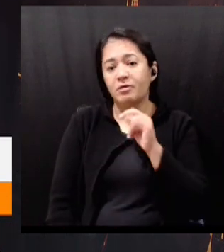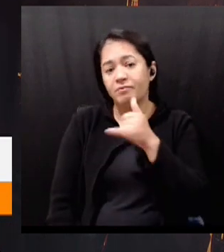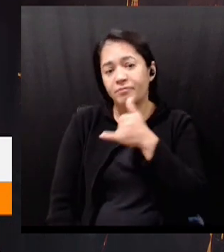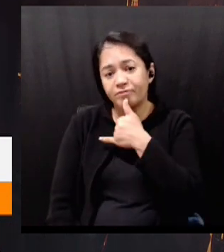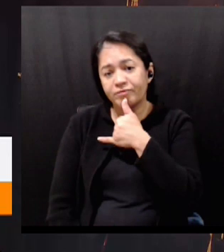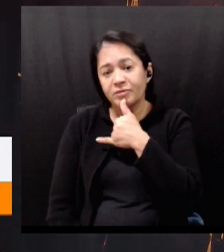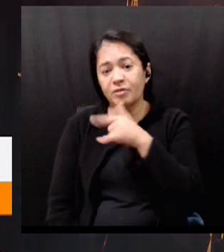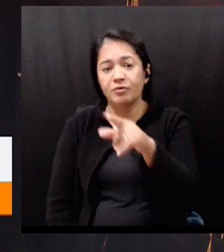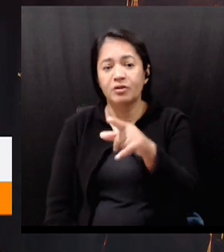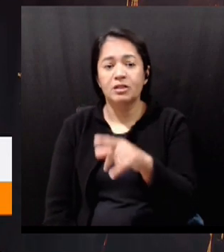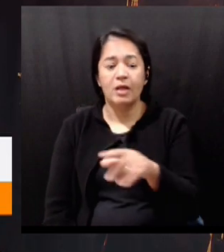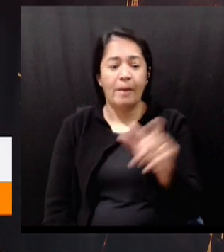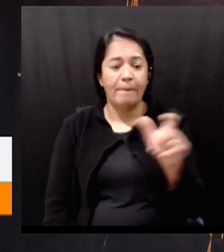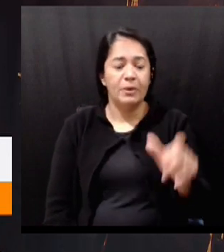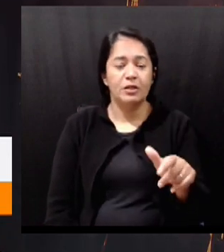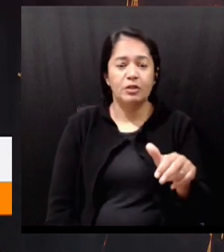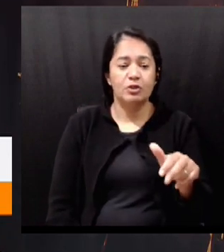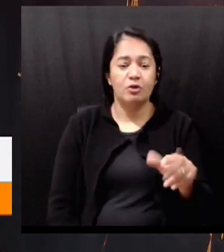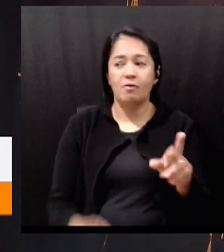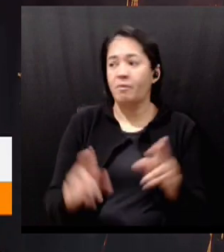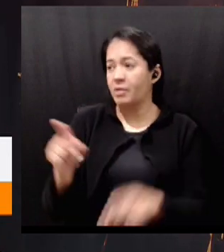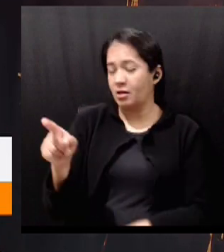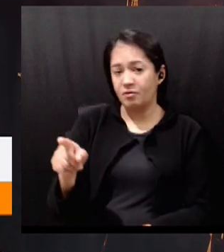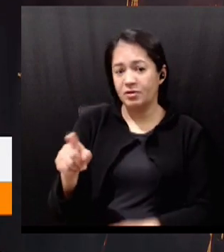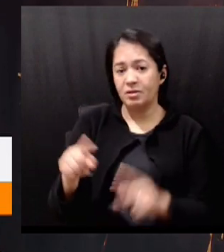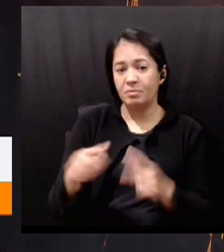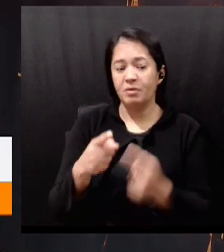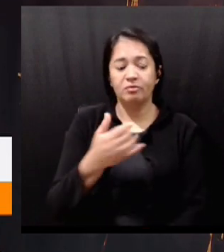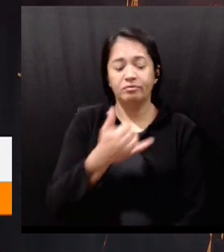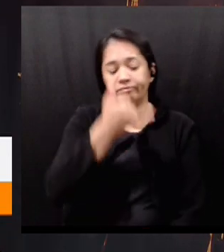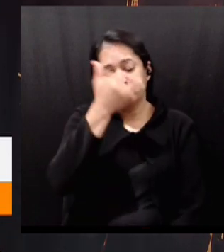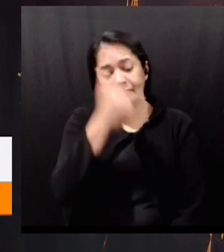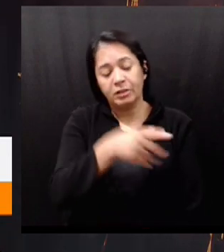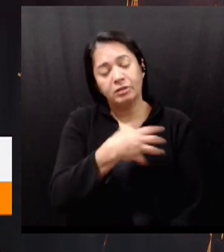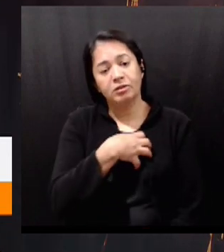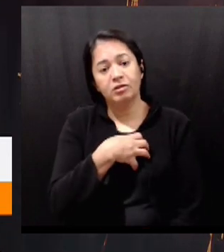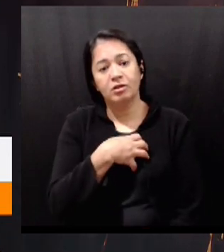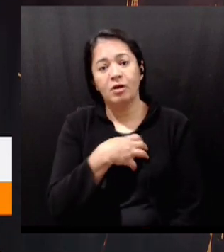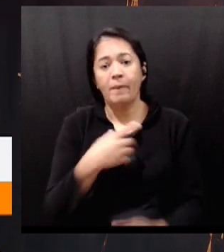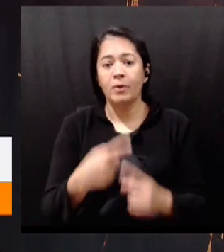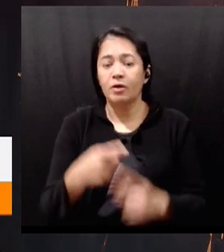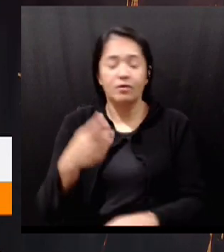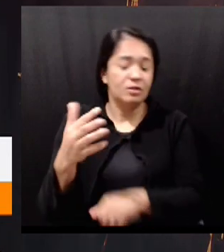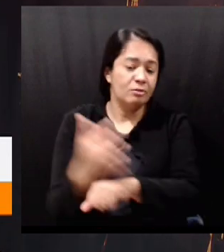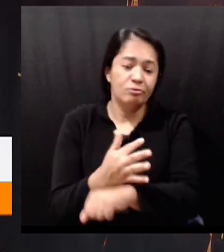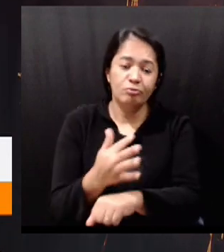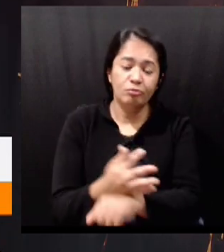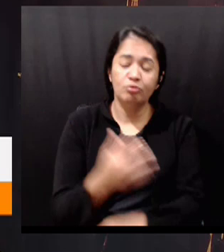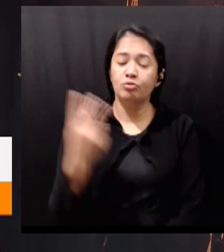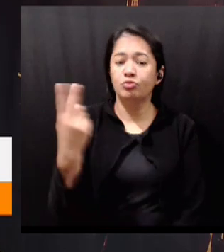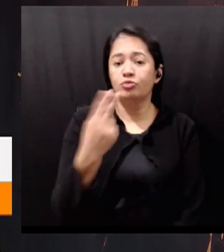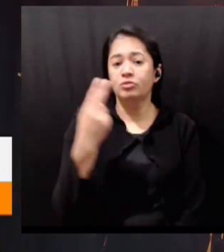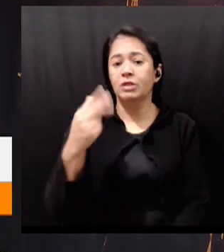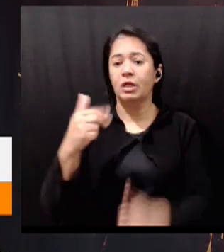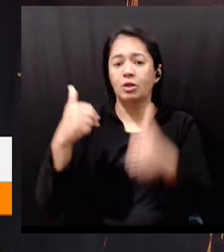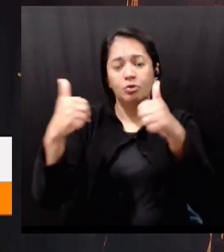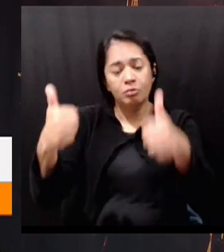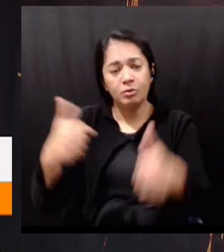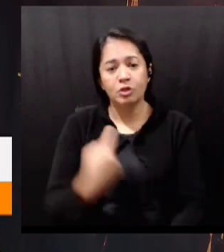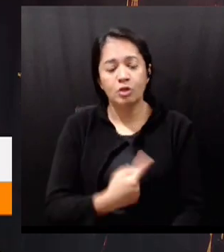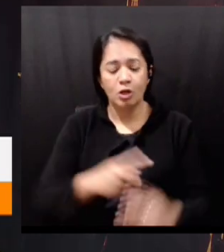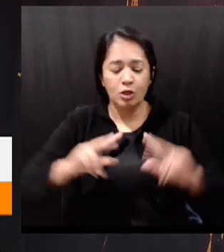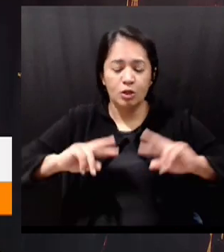criou uma expectativa em cima de você que você não vai dar conta. Tá tudo bem, nós somos seres humanos, né?